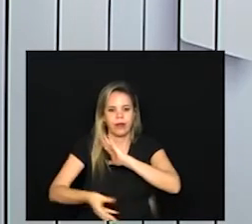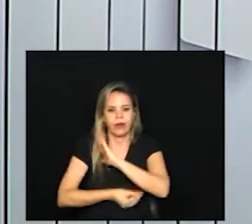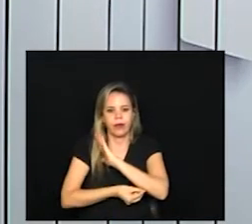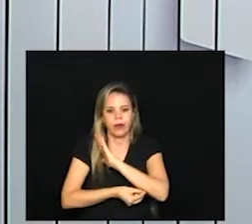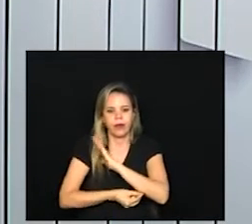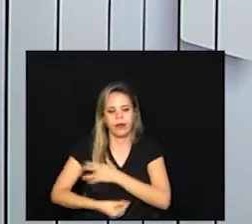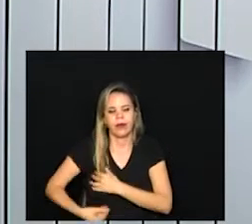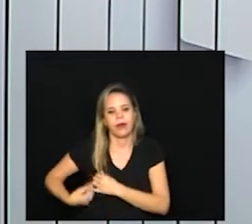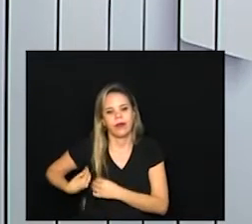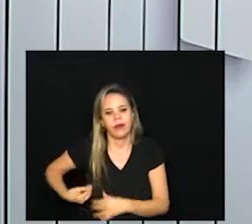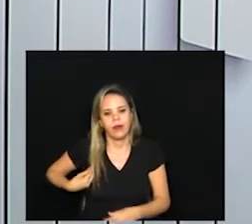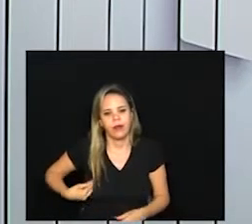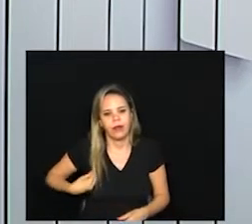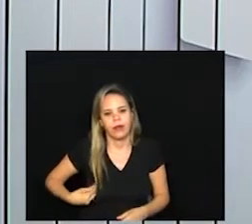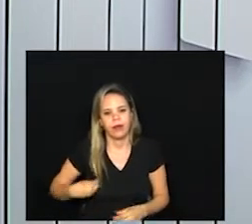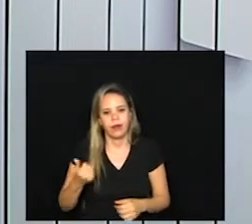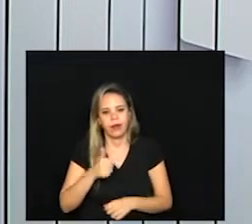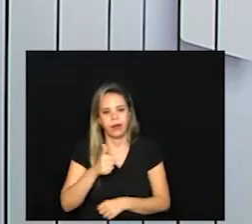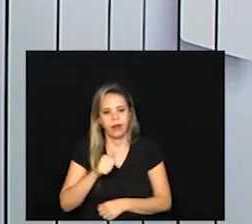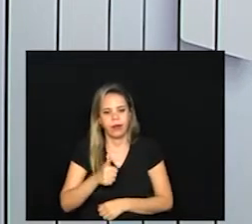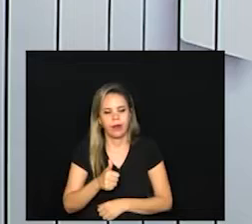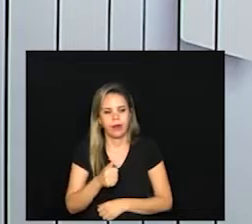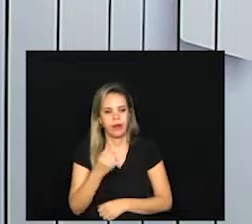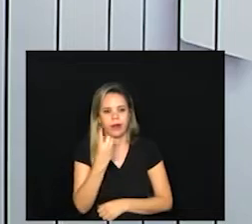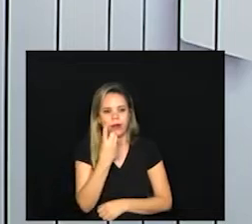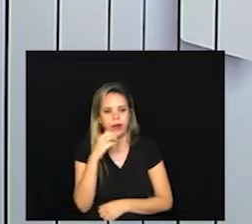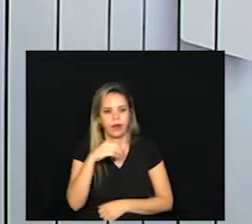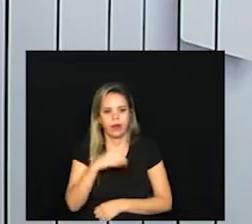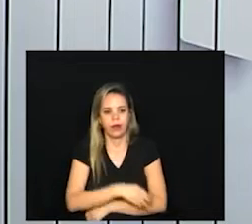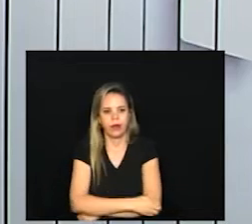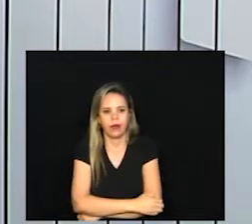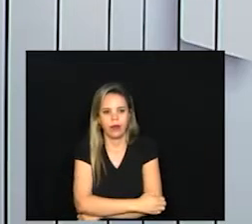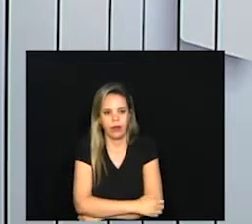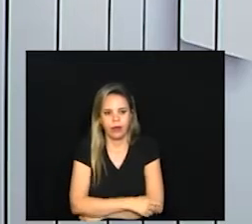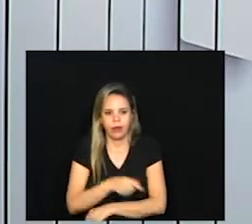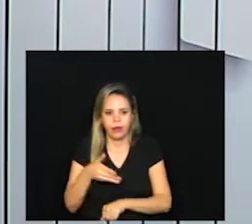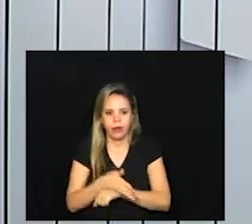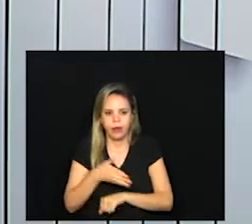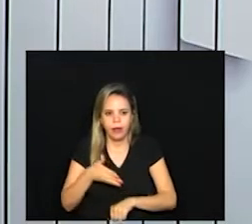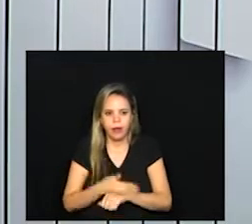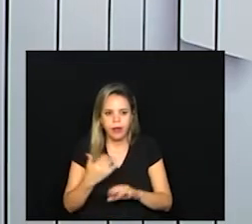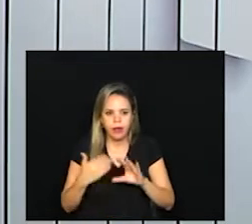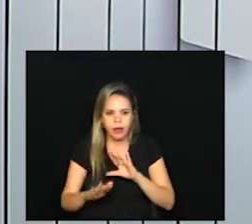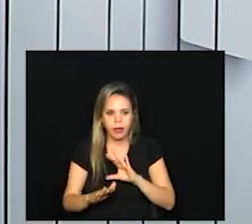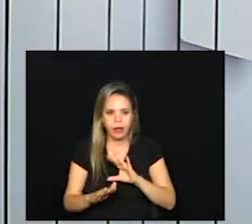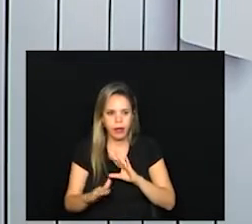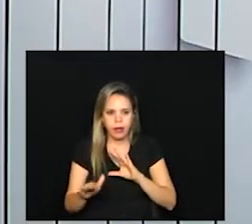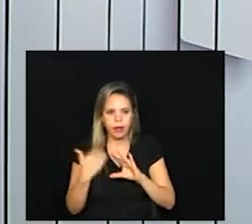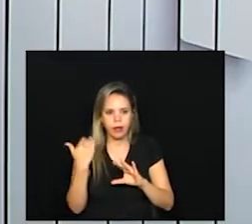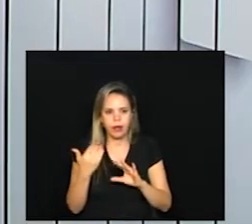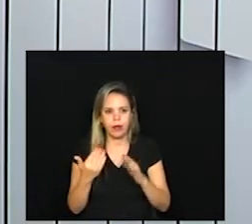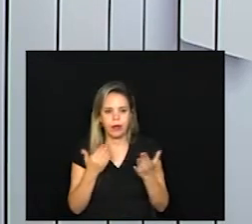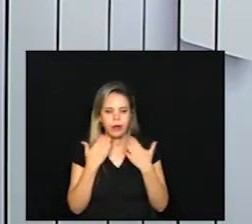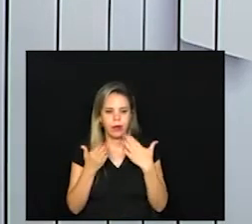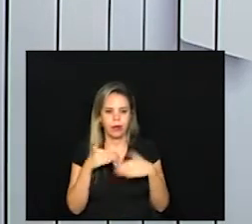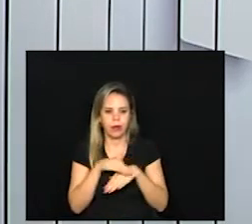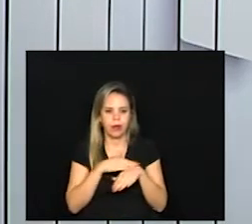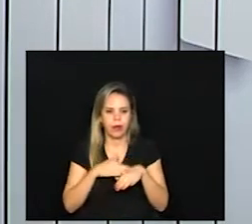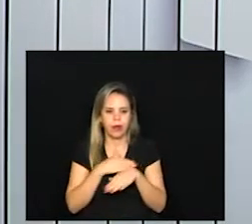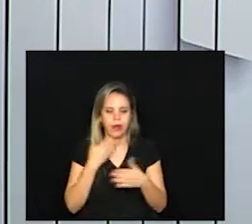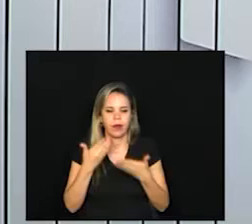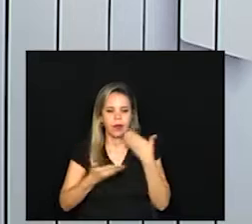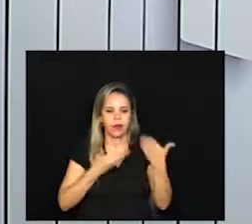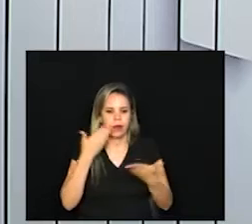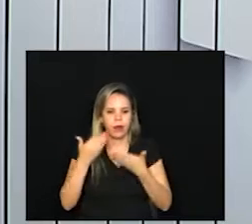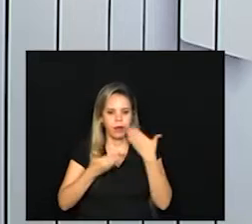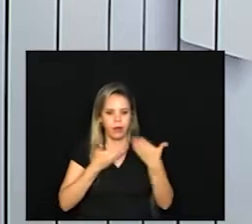Total ao vivo, 11 horas e 1 minuto. E eu quero a sua participação. Envie a sua mensagem, o seu